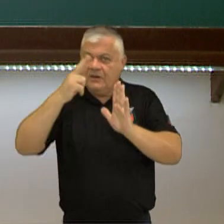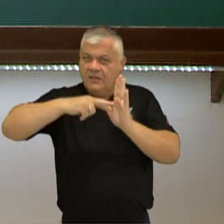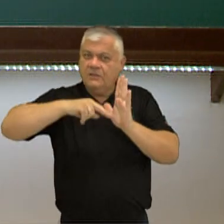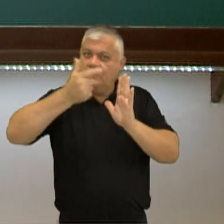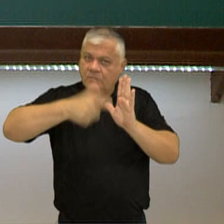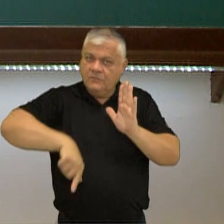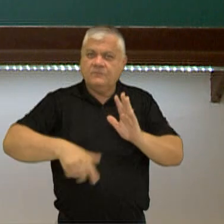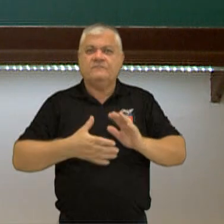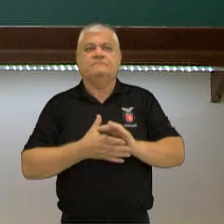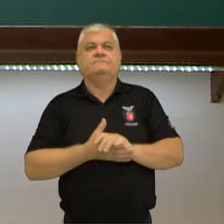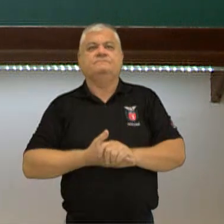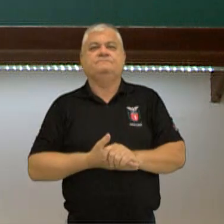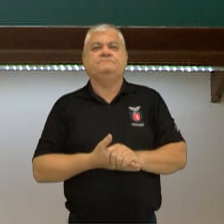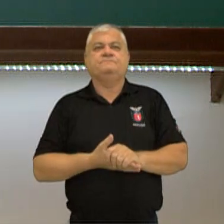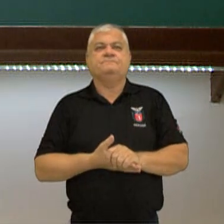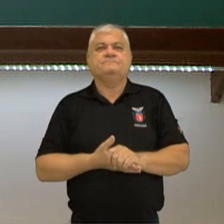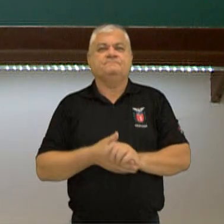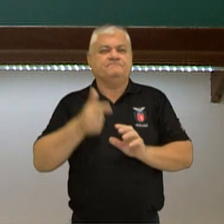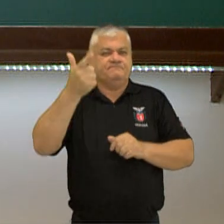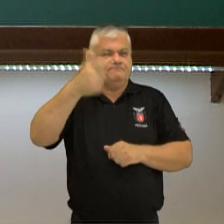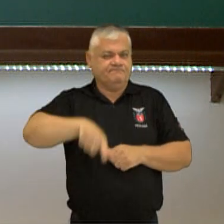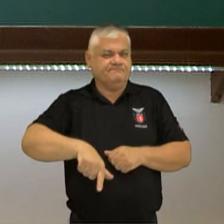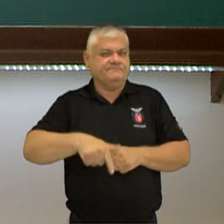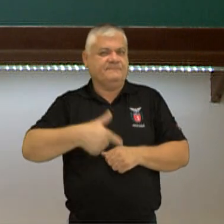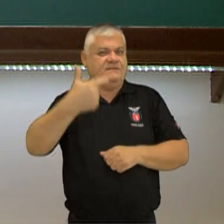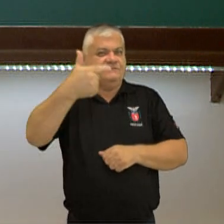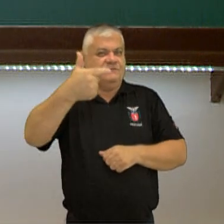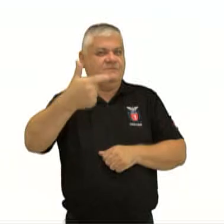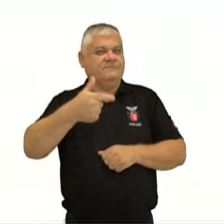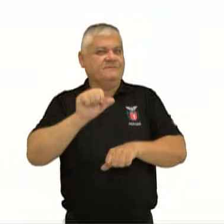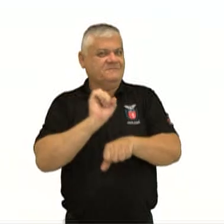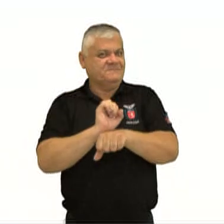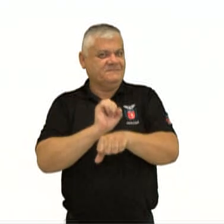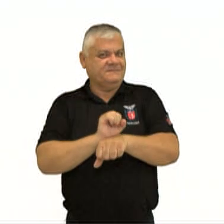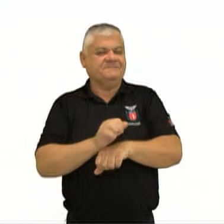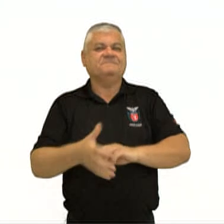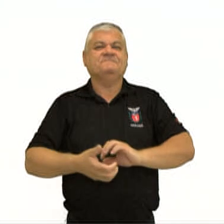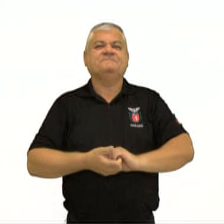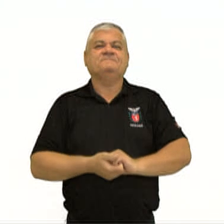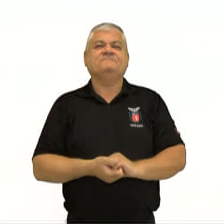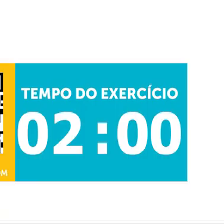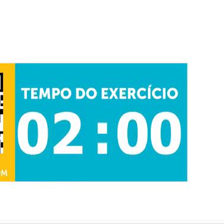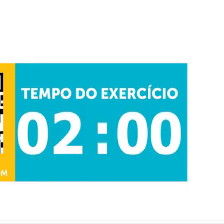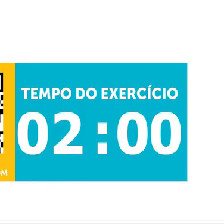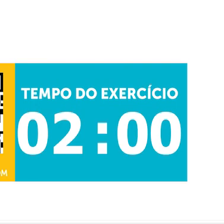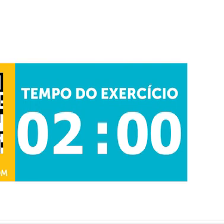bom? Vamos à próxima? Aguardo vocês aqui.